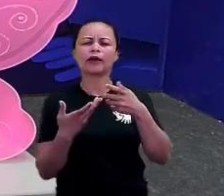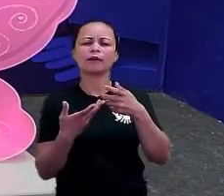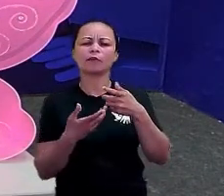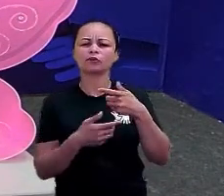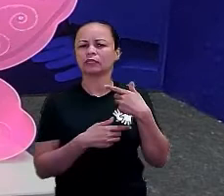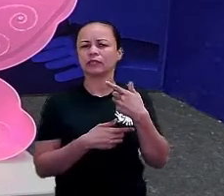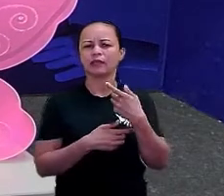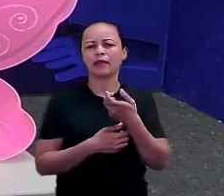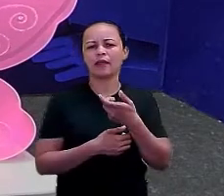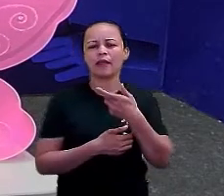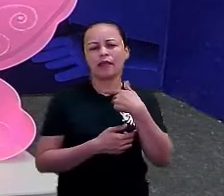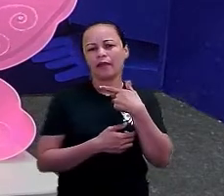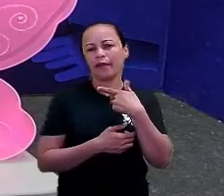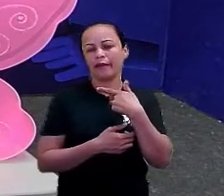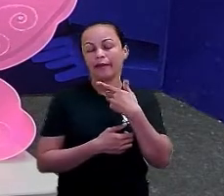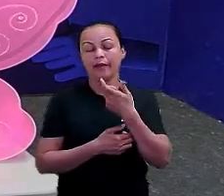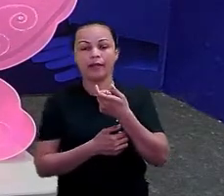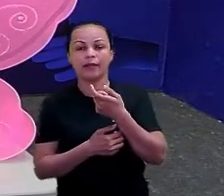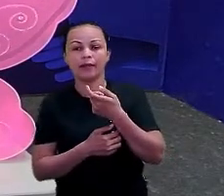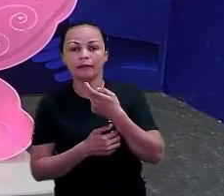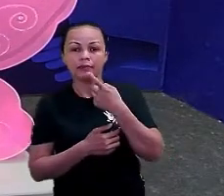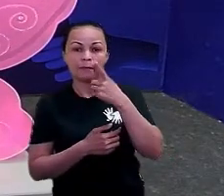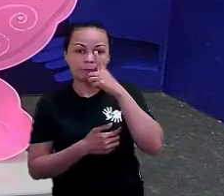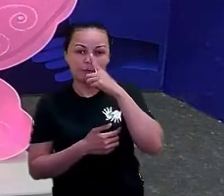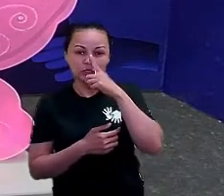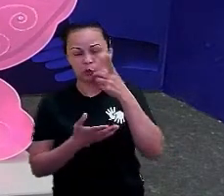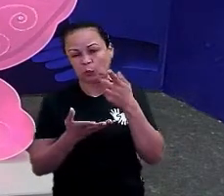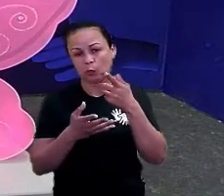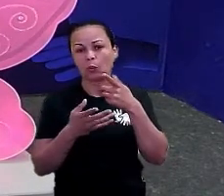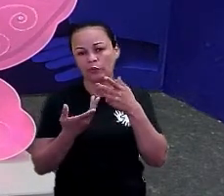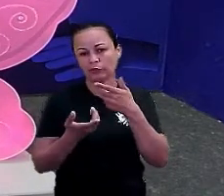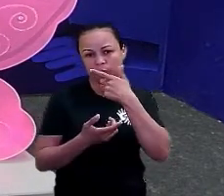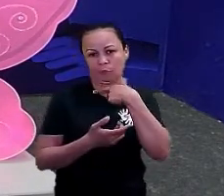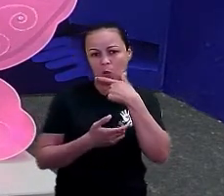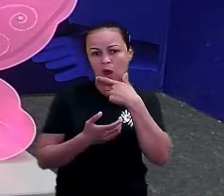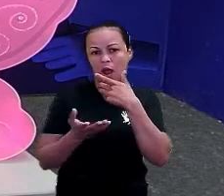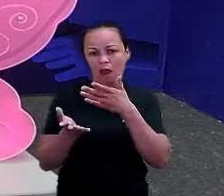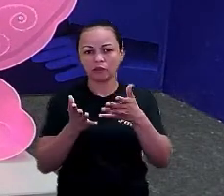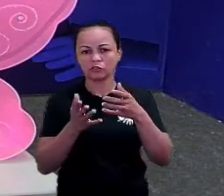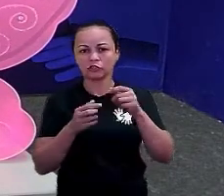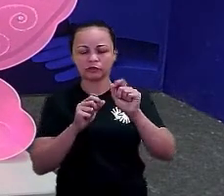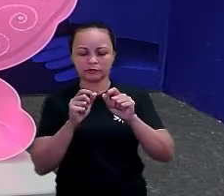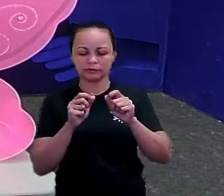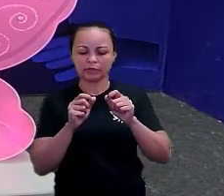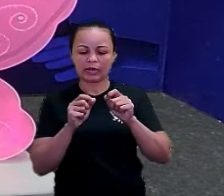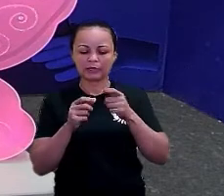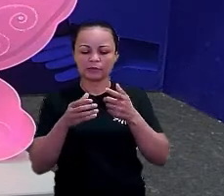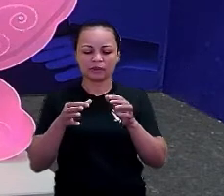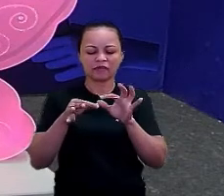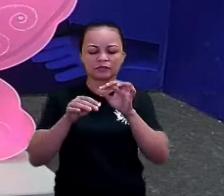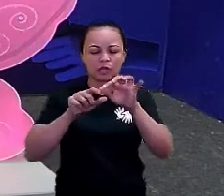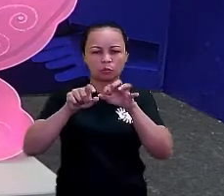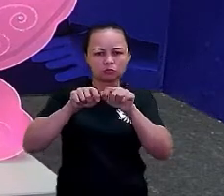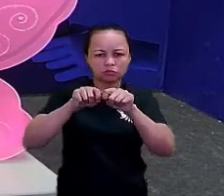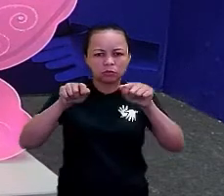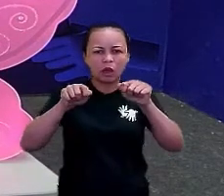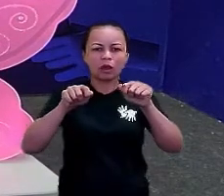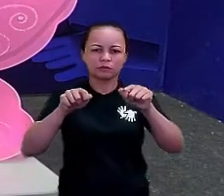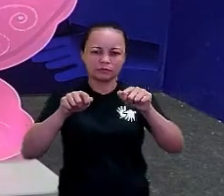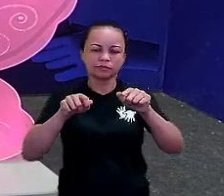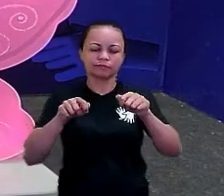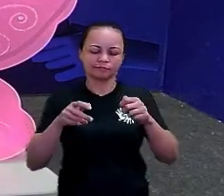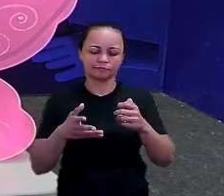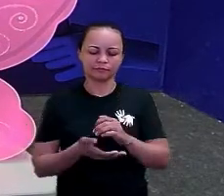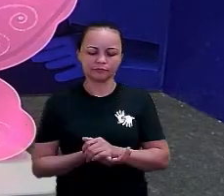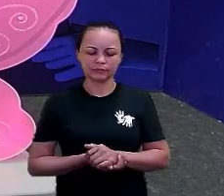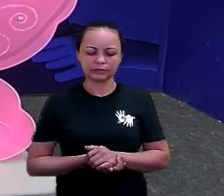de bolacha. Então, eu peguei, ó, o arame, que é para fazer a anteninha da borboleta, tá?